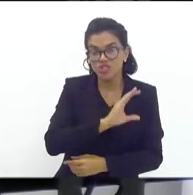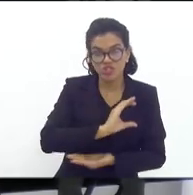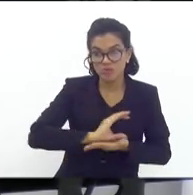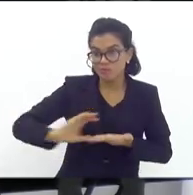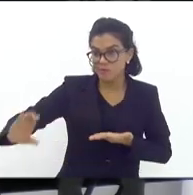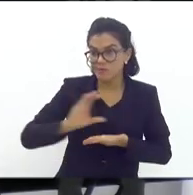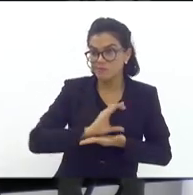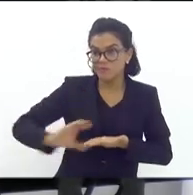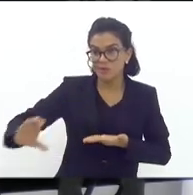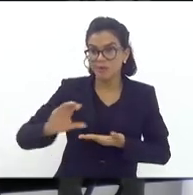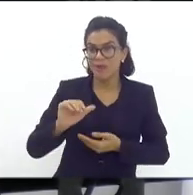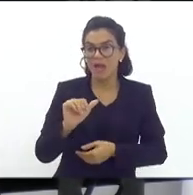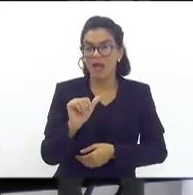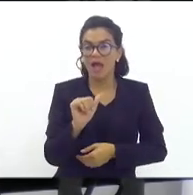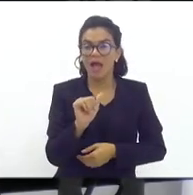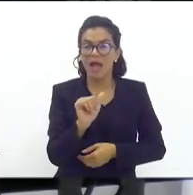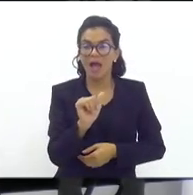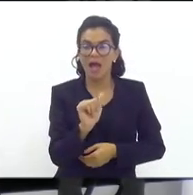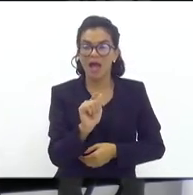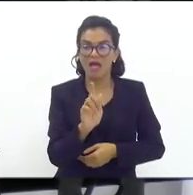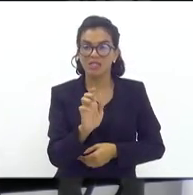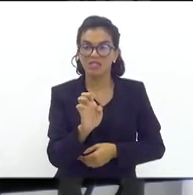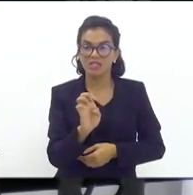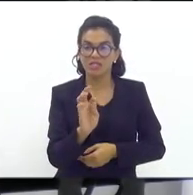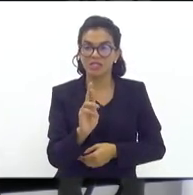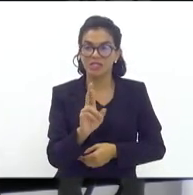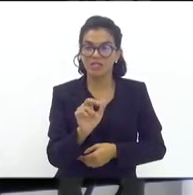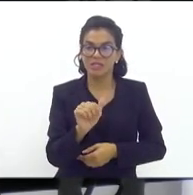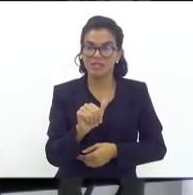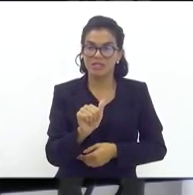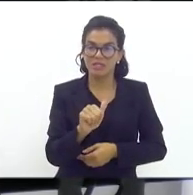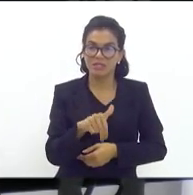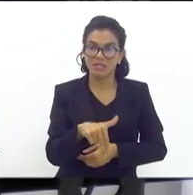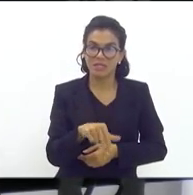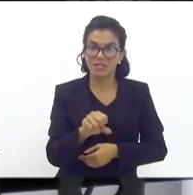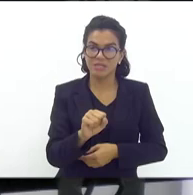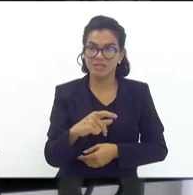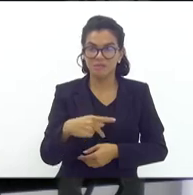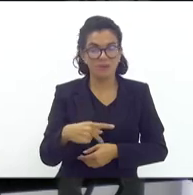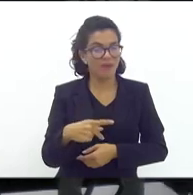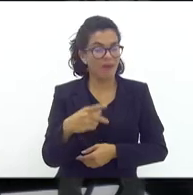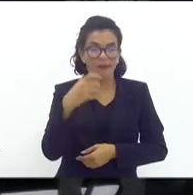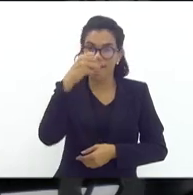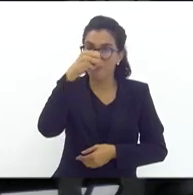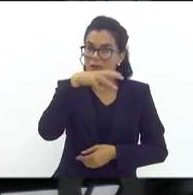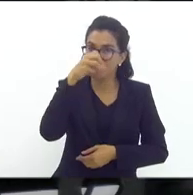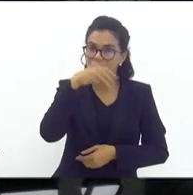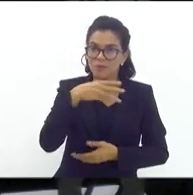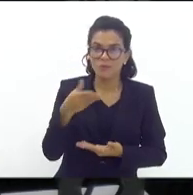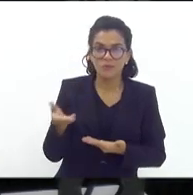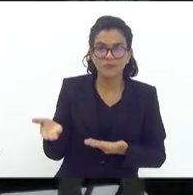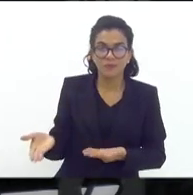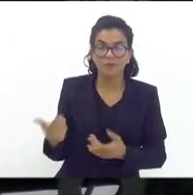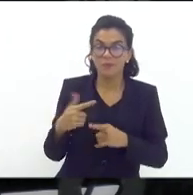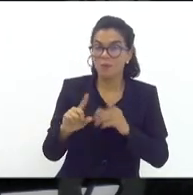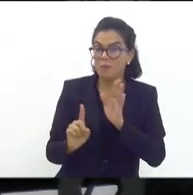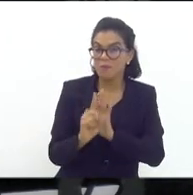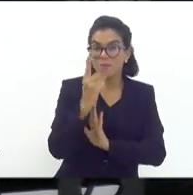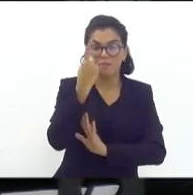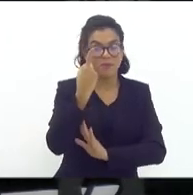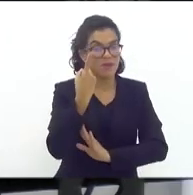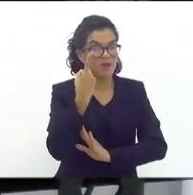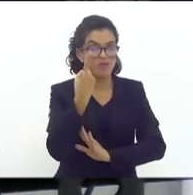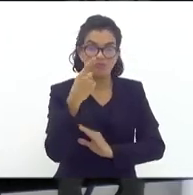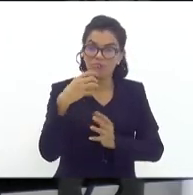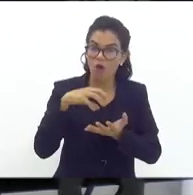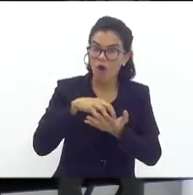transp me perdoe a janela é uma é uma aberração que isso aconteça porque o primeiro órgão que tem que ter esse